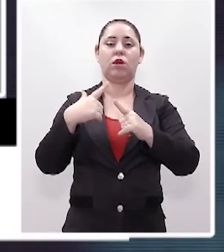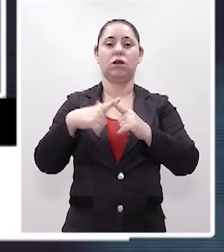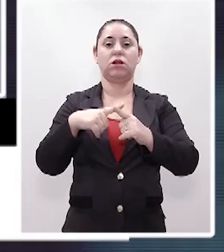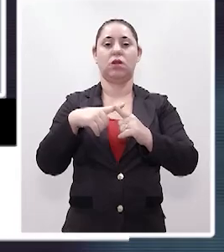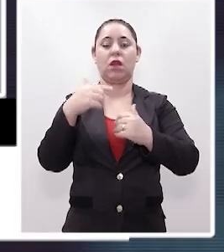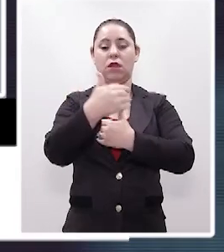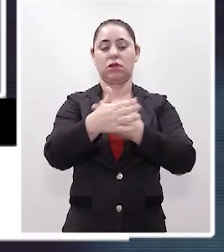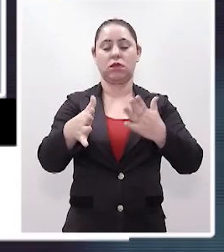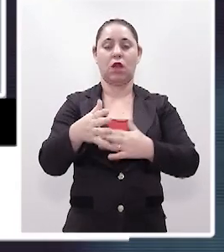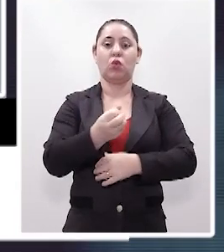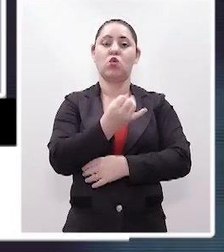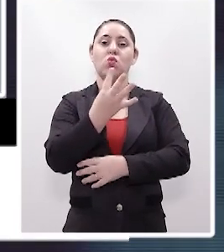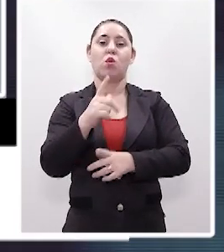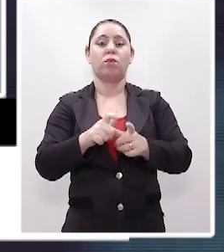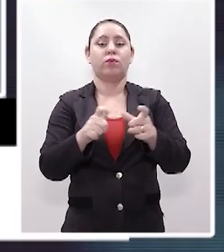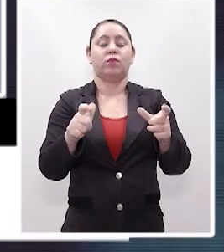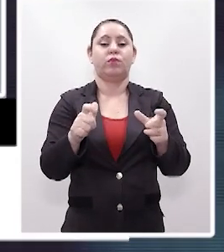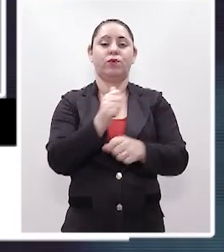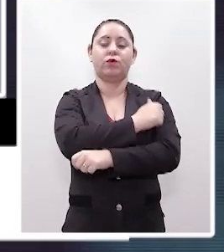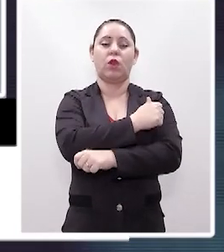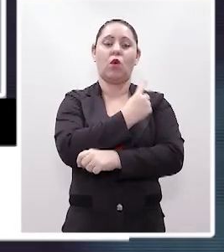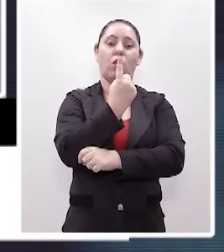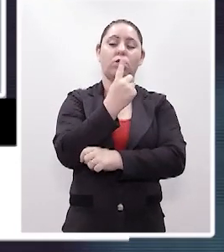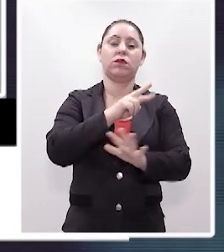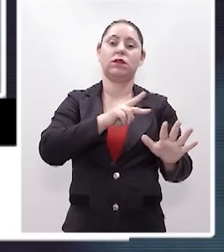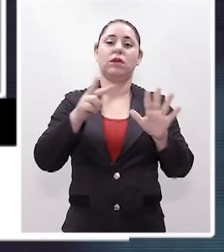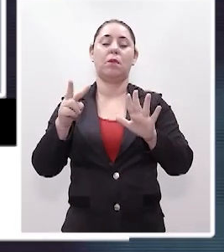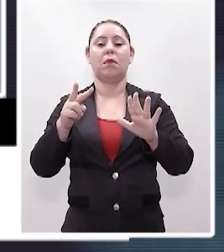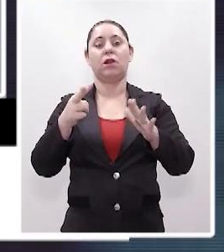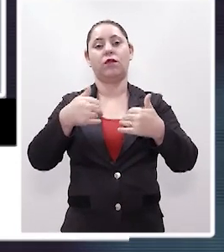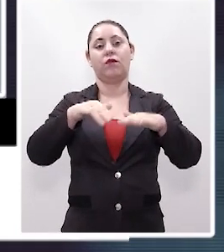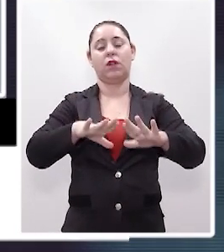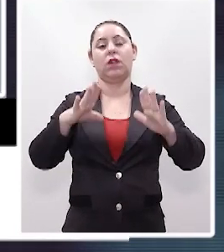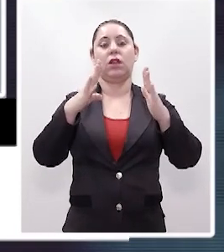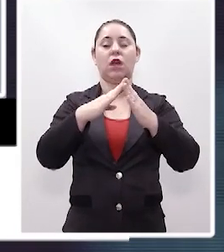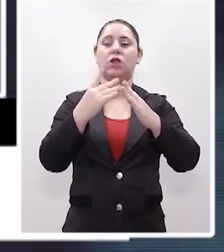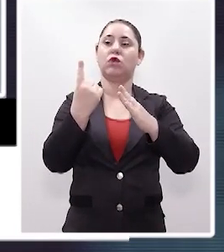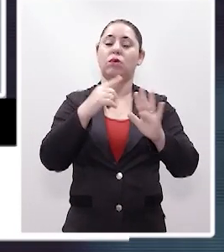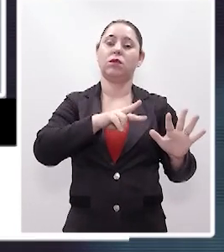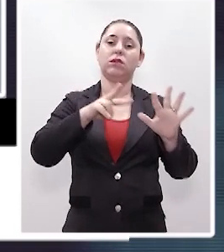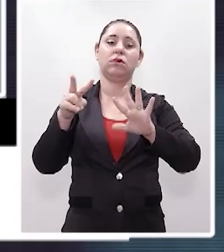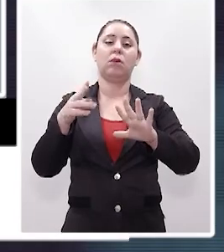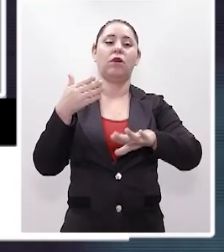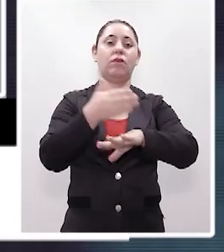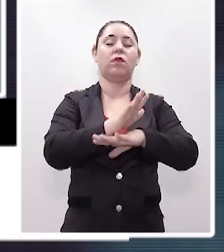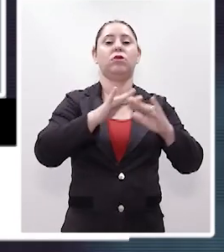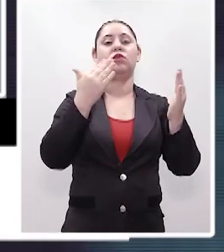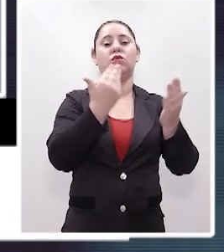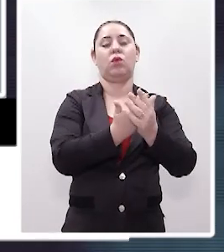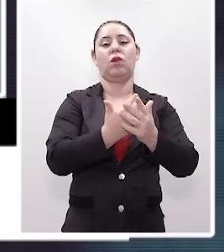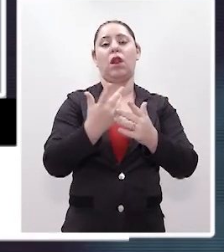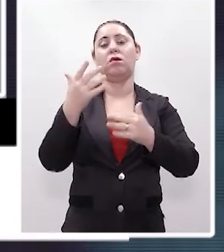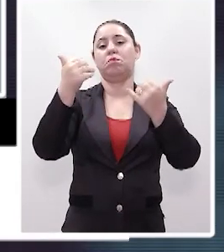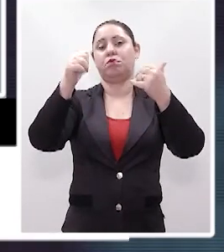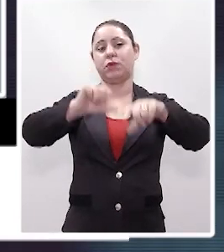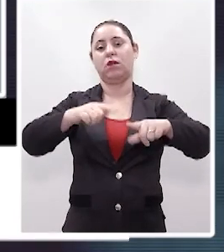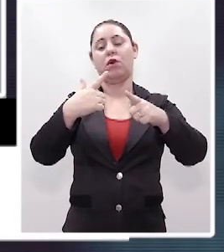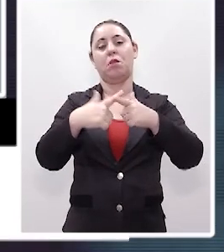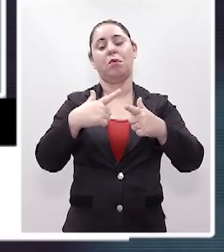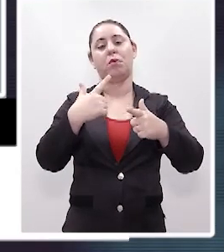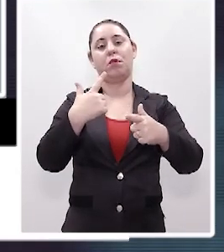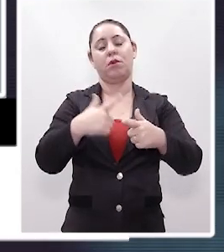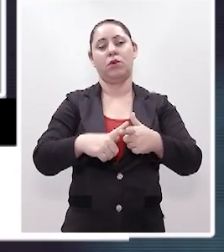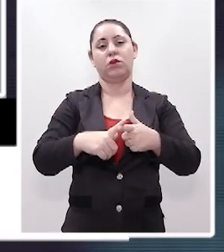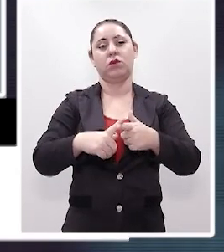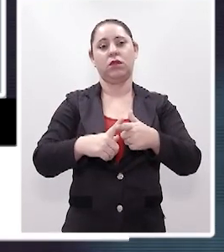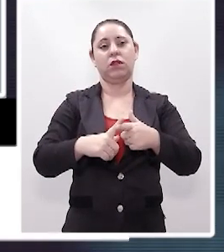né? Então, ele é uma semana online, outra semana em casa. Aí piorou a situação, porque quando ele estava pegando o